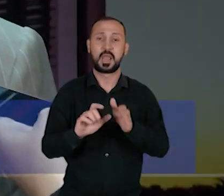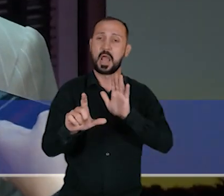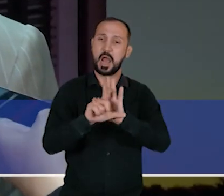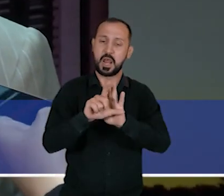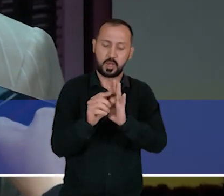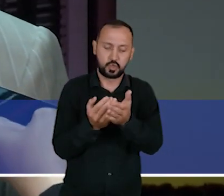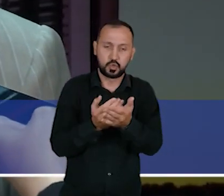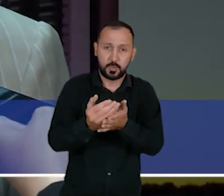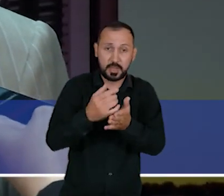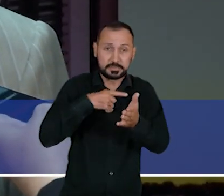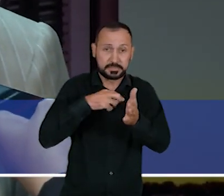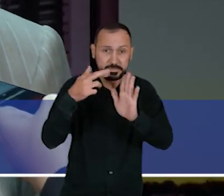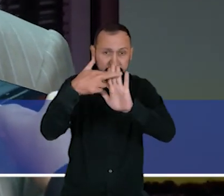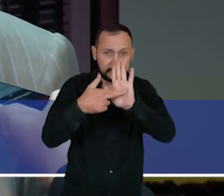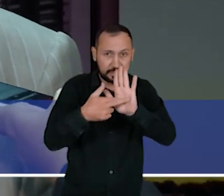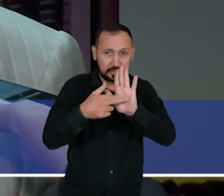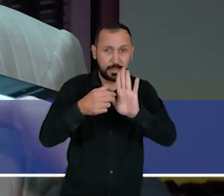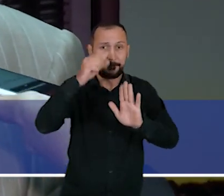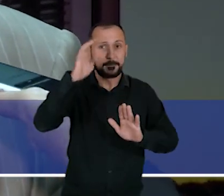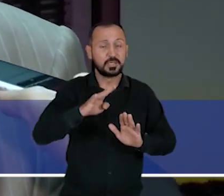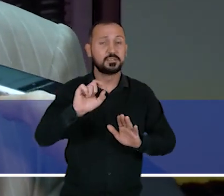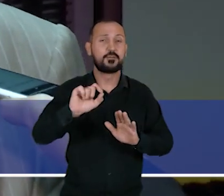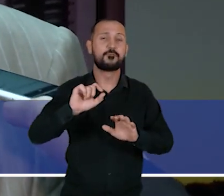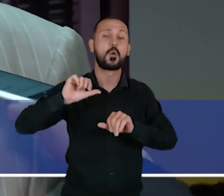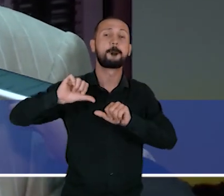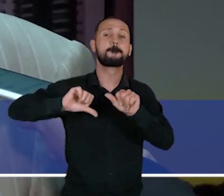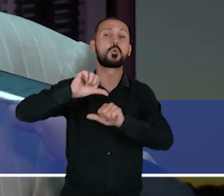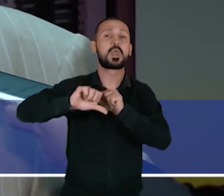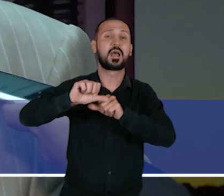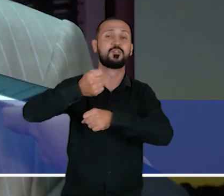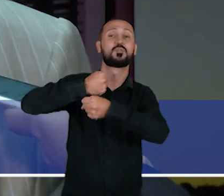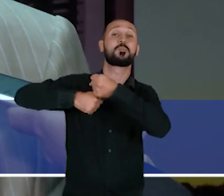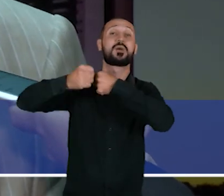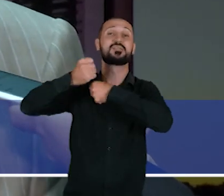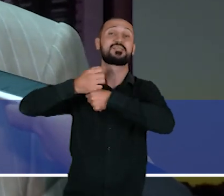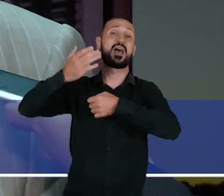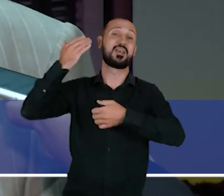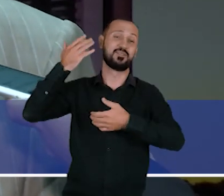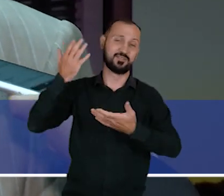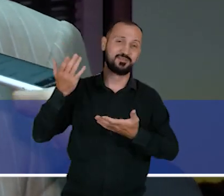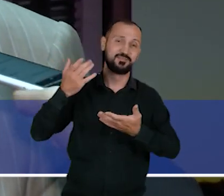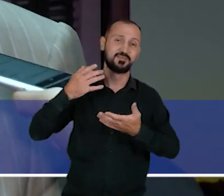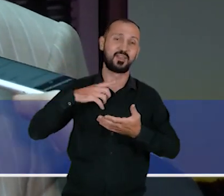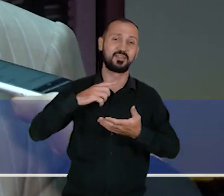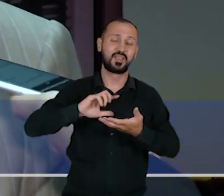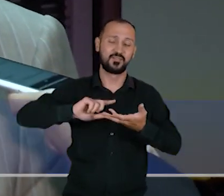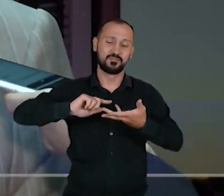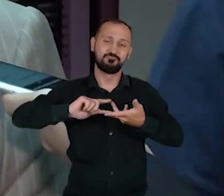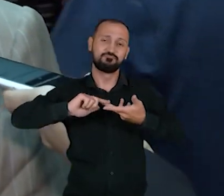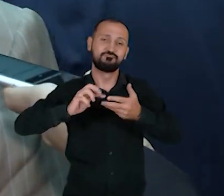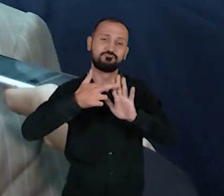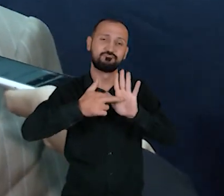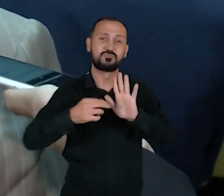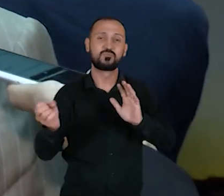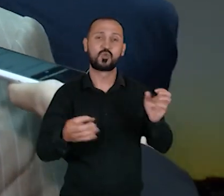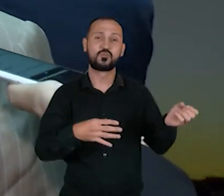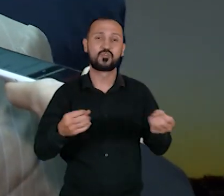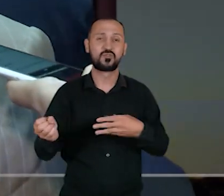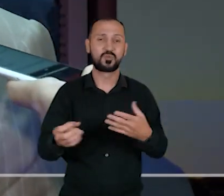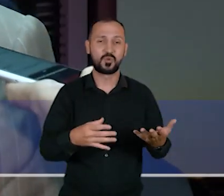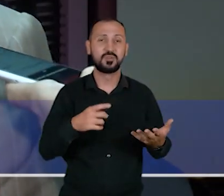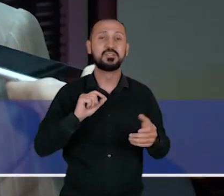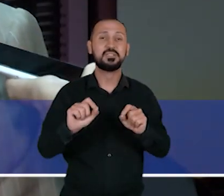de introdução às normas do direito brasileiro, ela foi alterada ano passado e criou uma série de novas